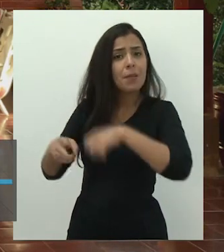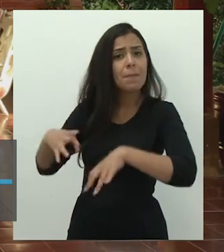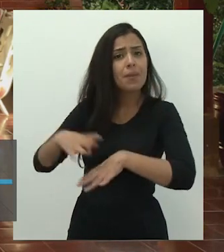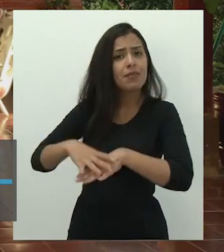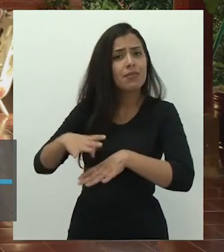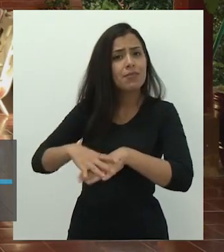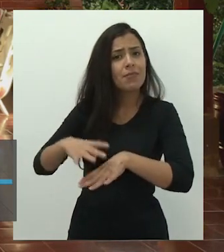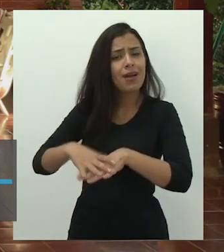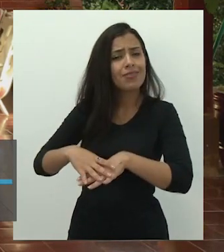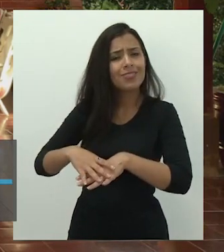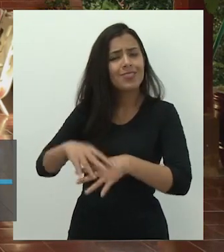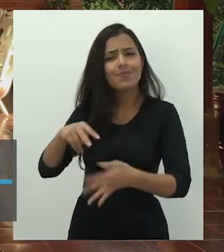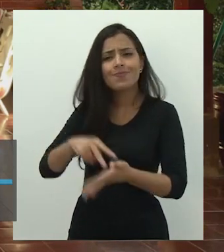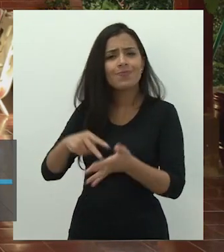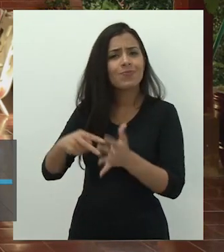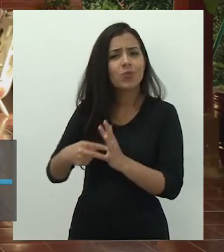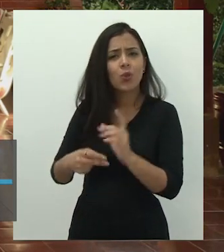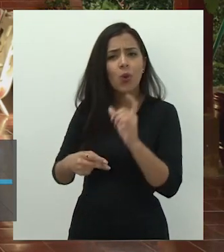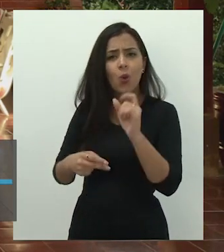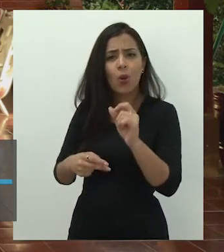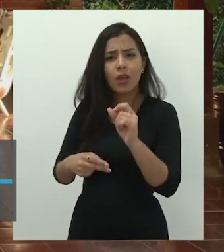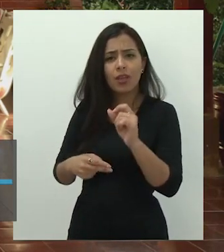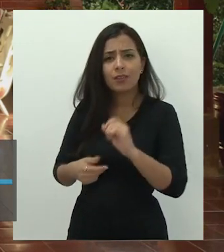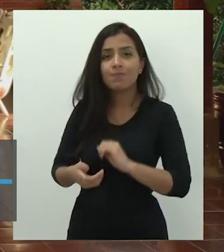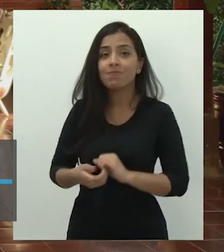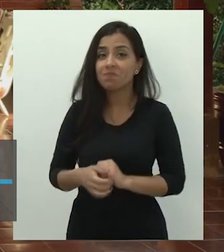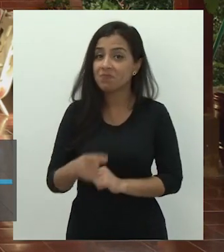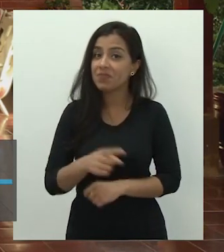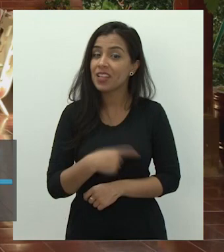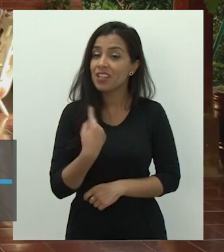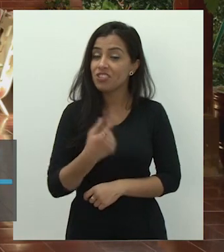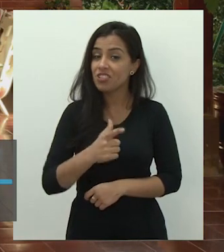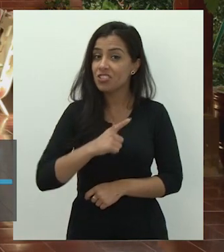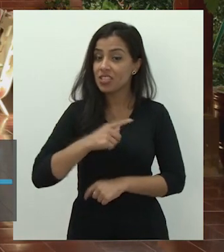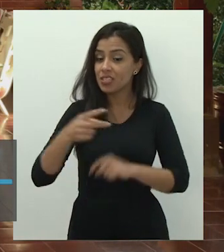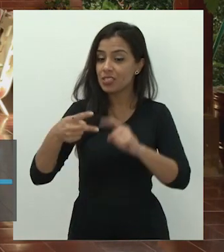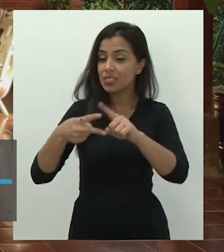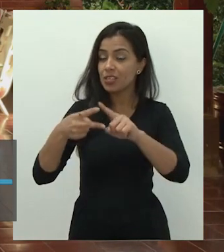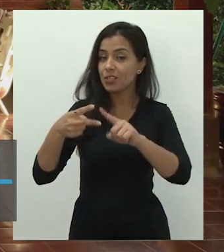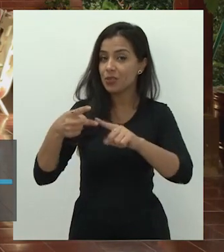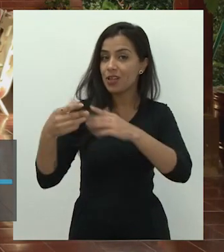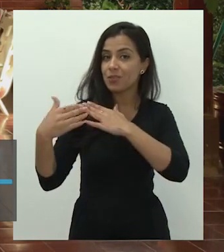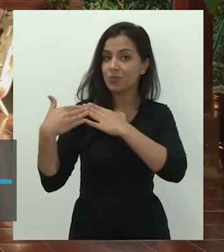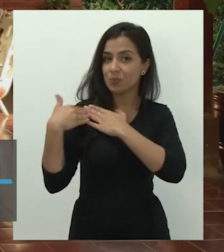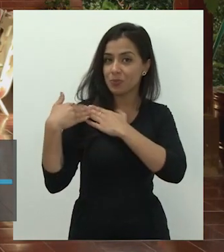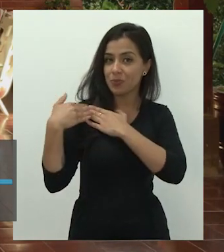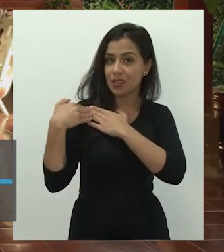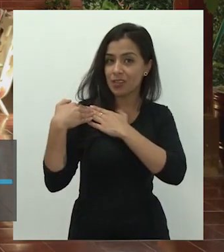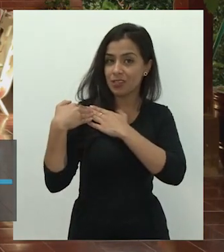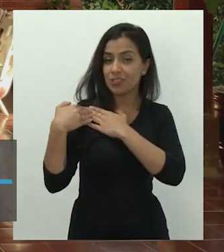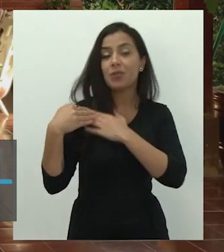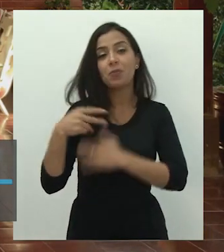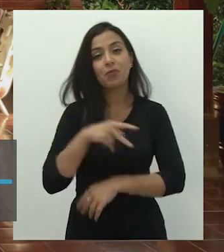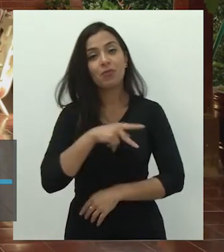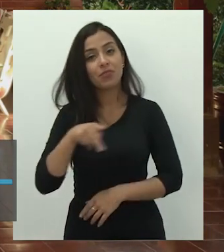Lembrando que nós assumimos os dois papéis, professor e estudante.